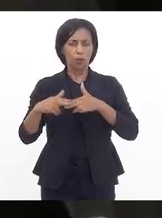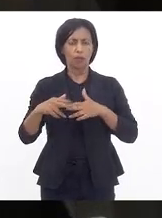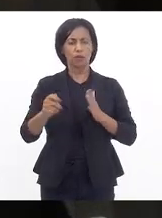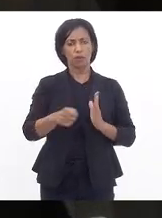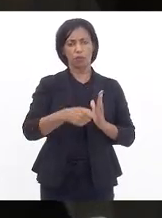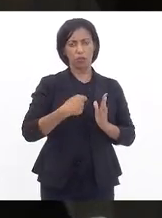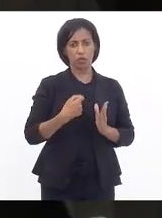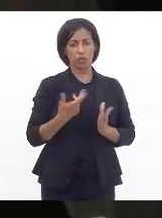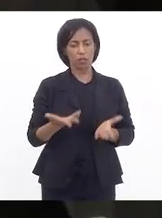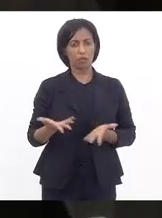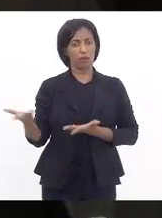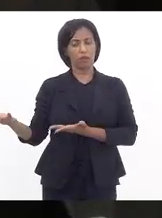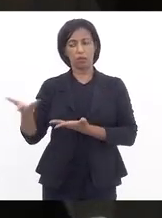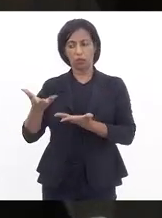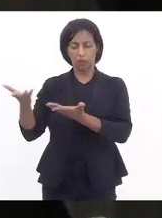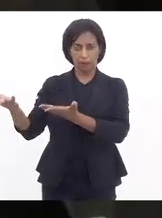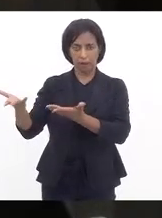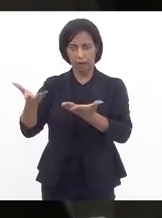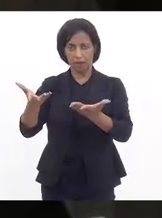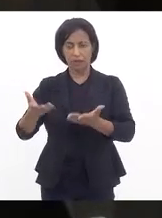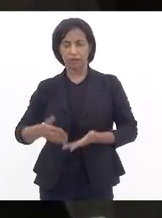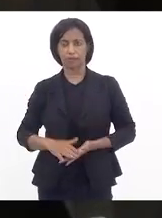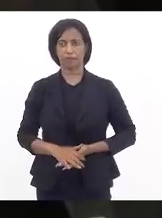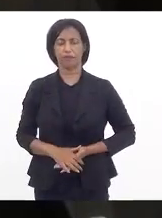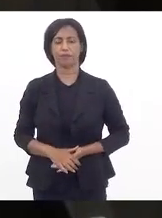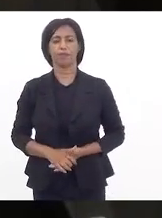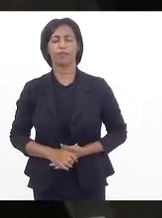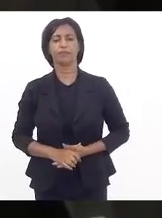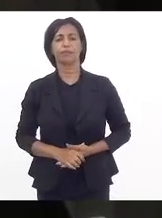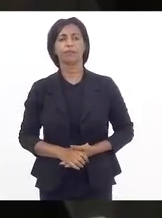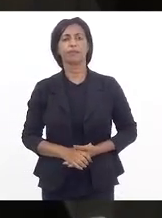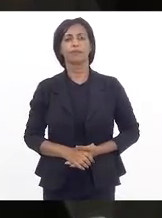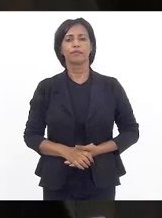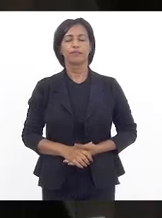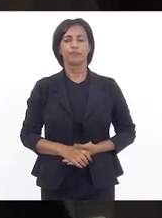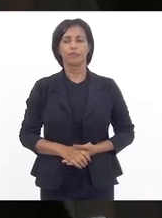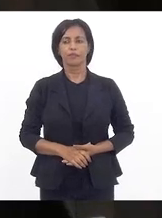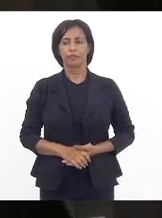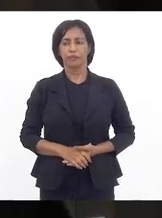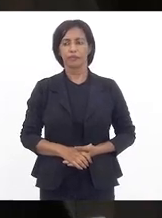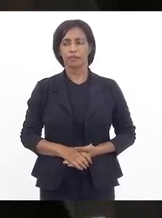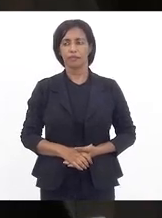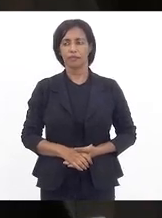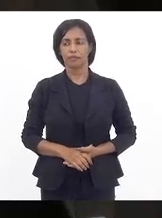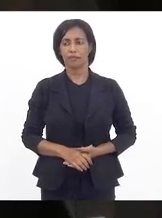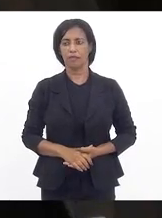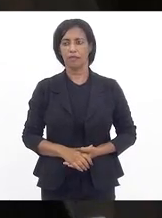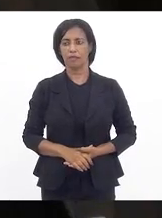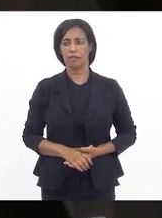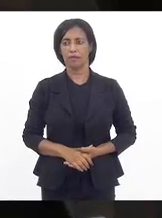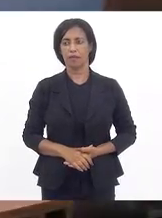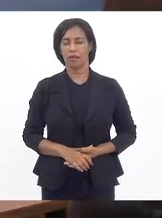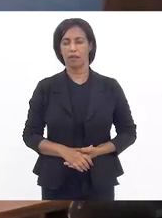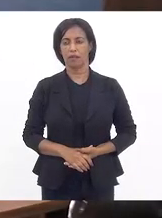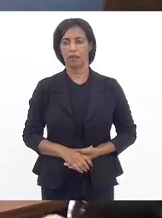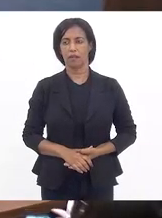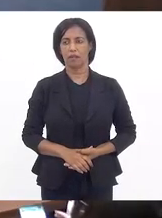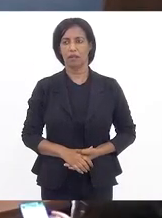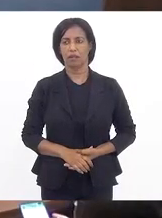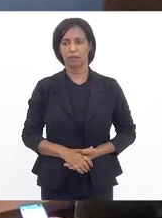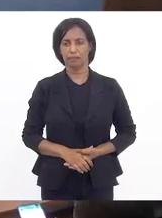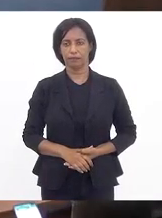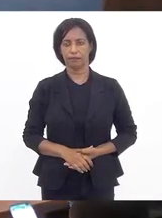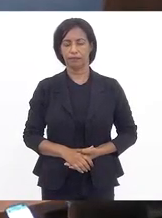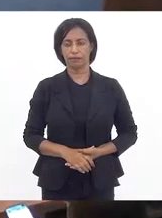depois do primeiro dia de você tomar ter uma excelência e depois da Mônica Francisco Claro o maior prazer